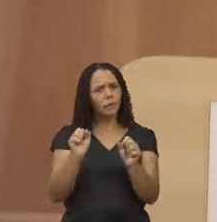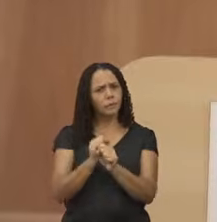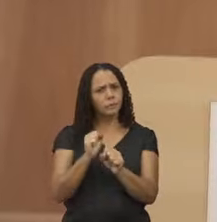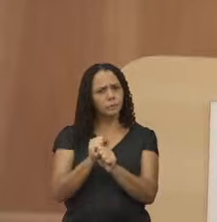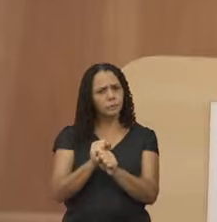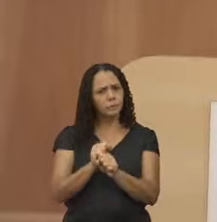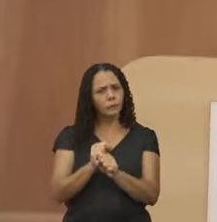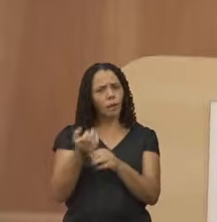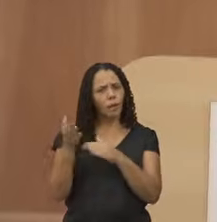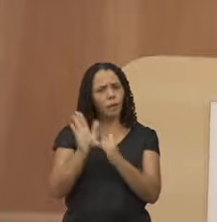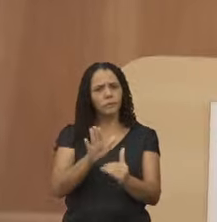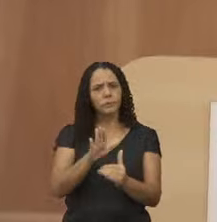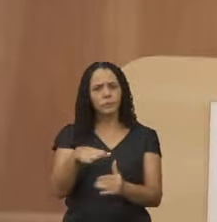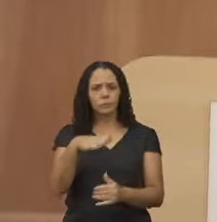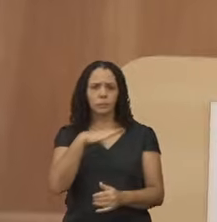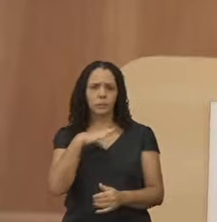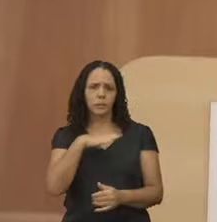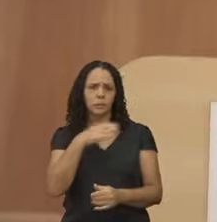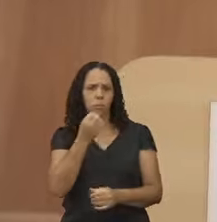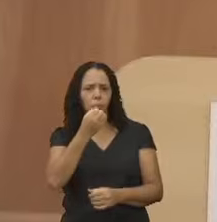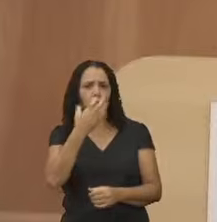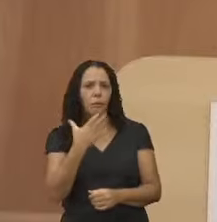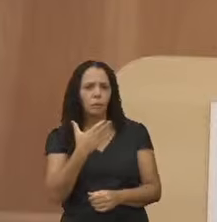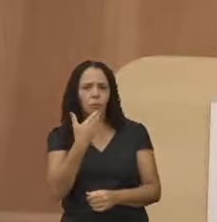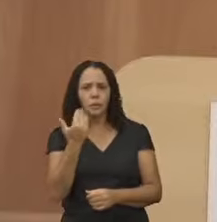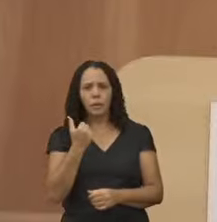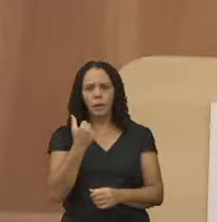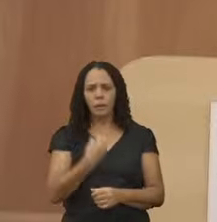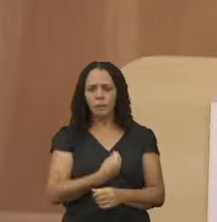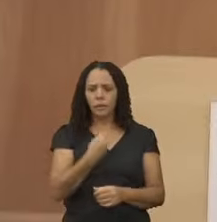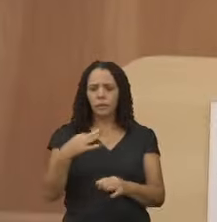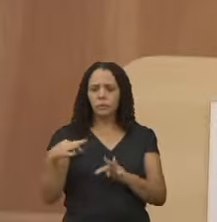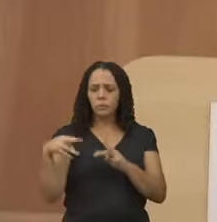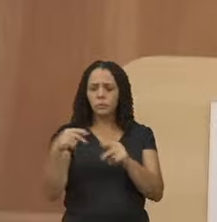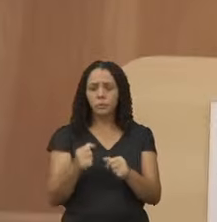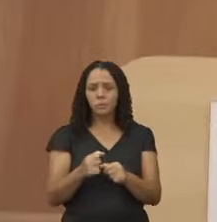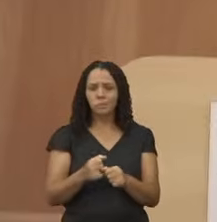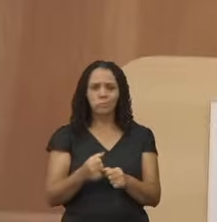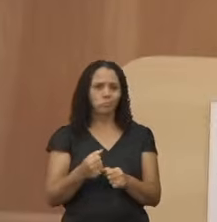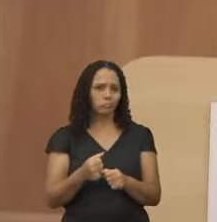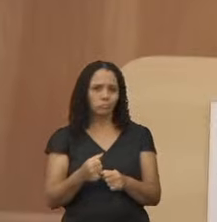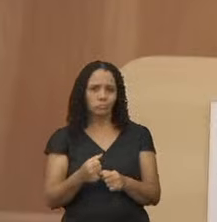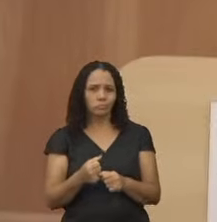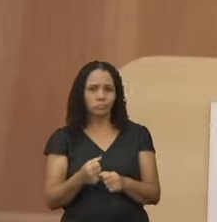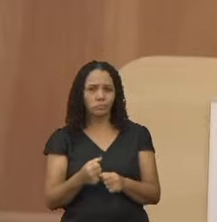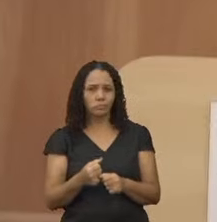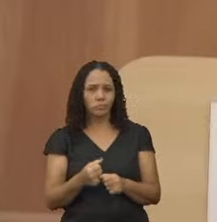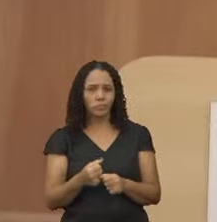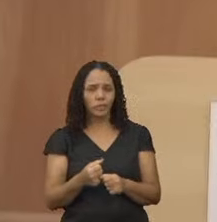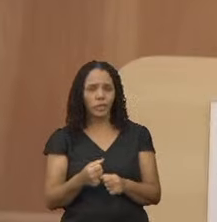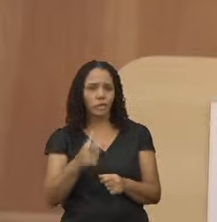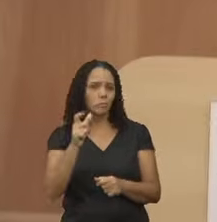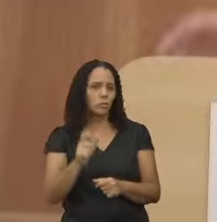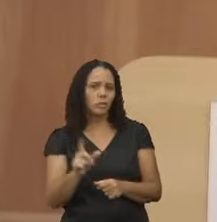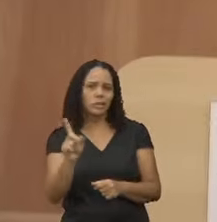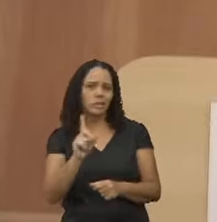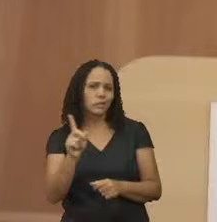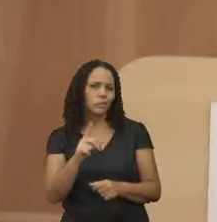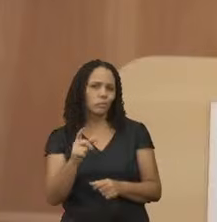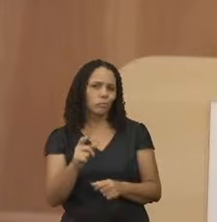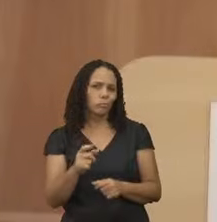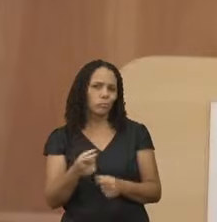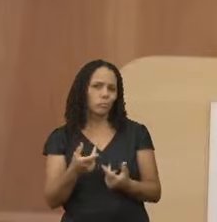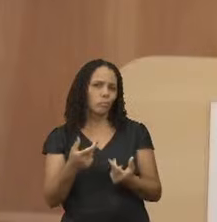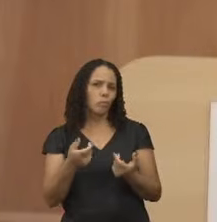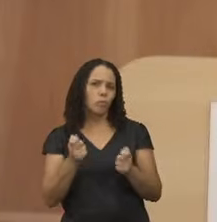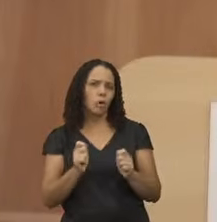uma boa cidade que melhore a vida de todo mundo, essa pessoa não é talhada, não é forjada para a política. Então, acho que é legal